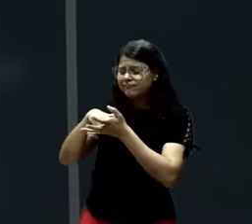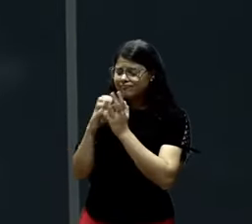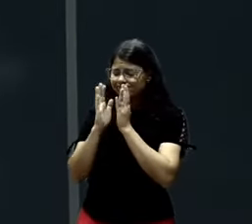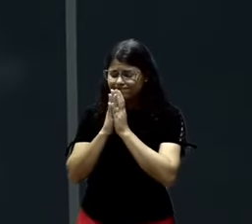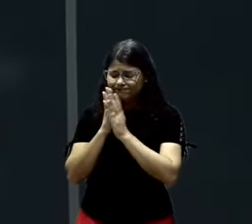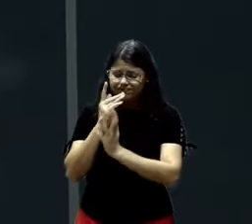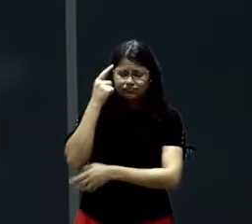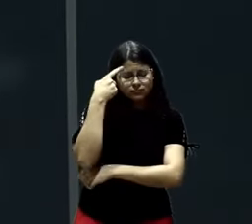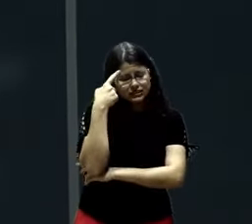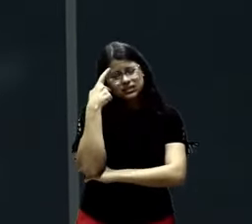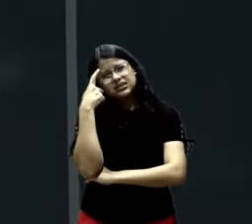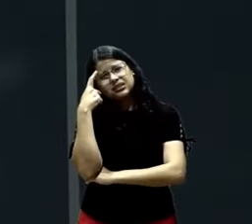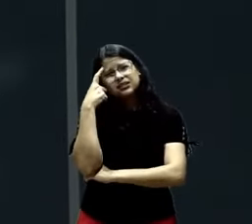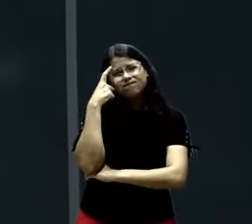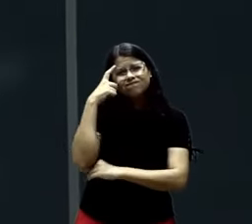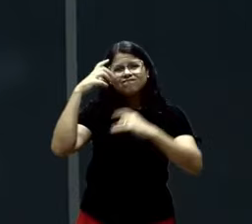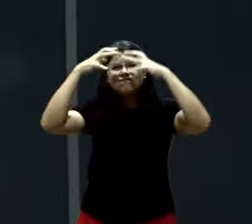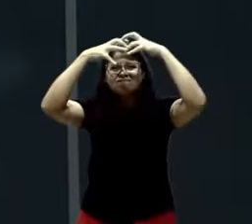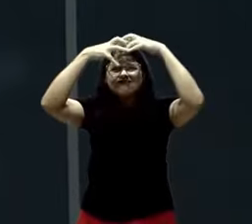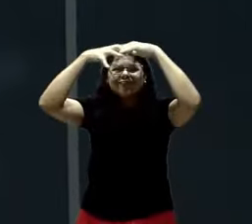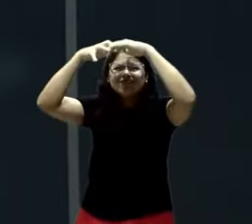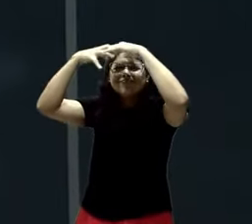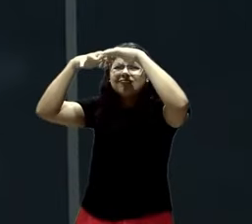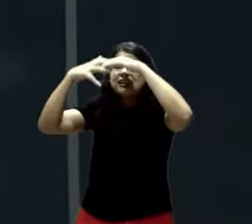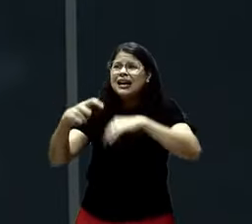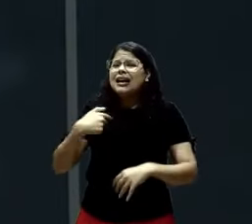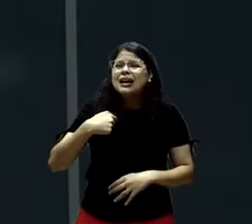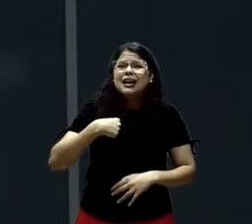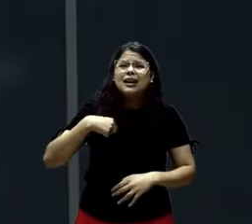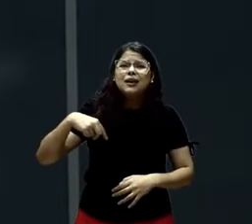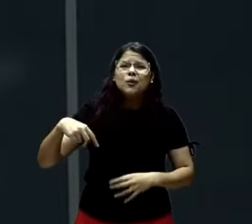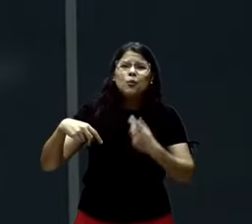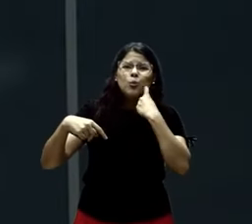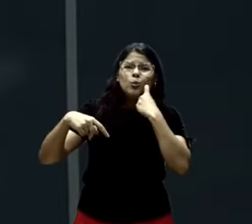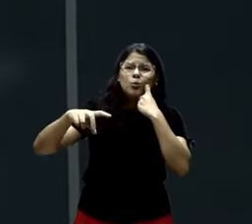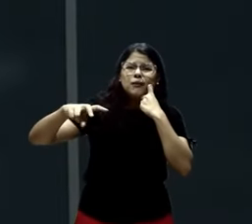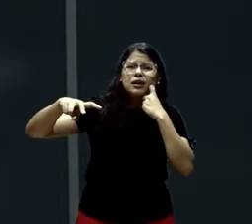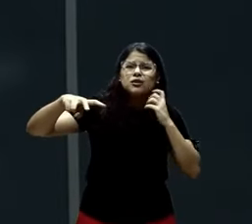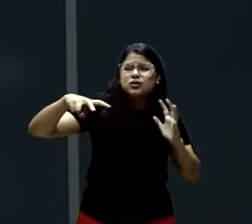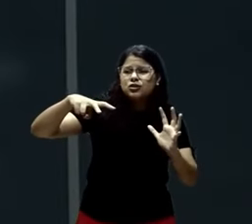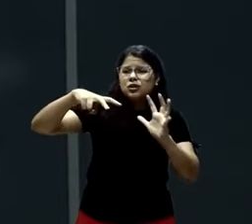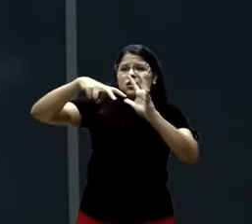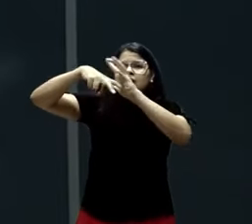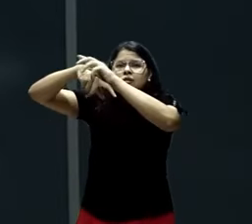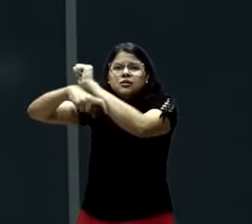pensamento, dizendo, por que que eu estou aqui? Eu poderia ter evitado tudo isso,